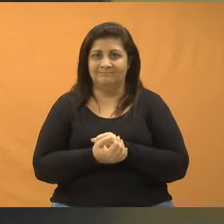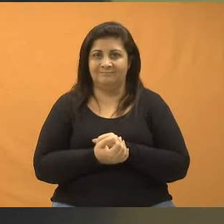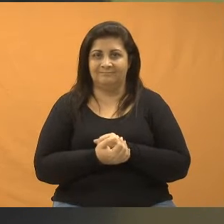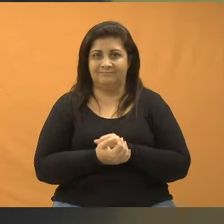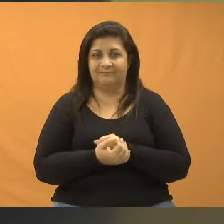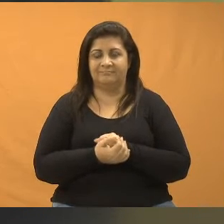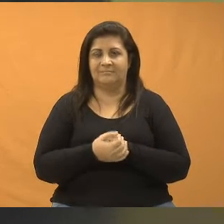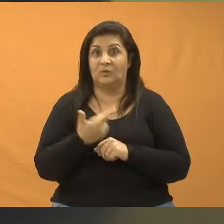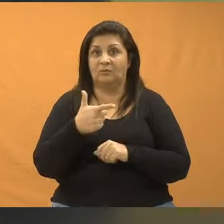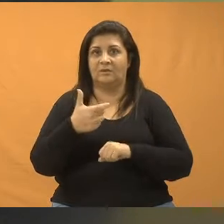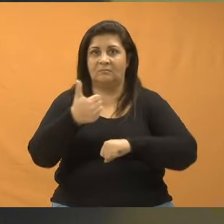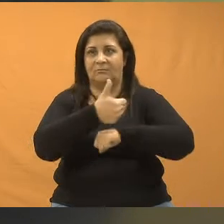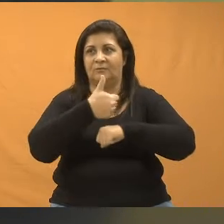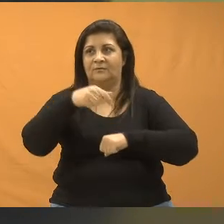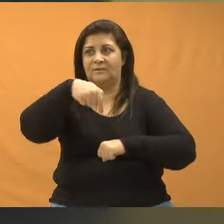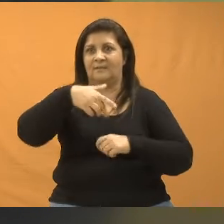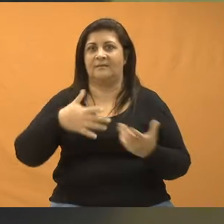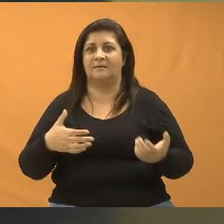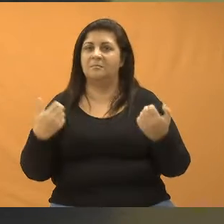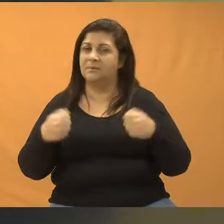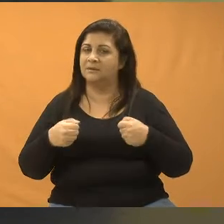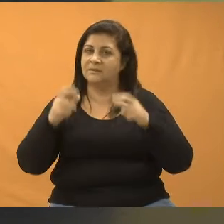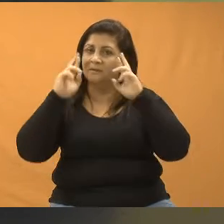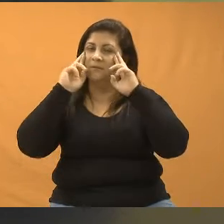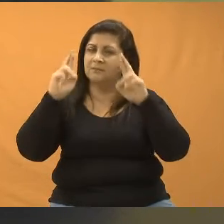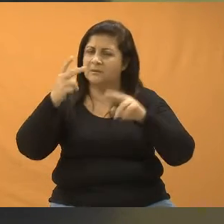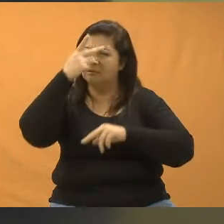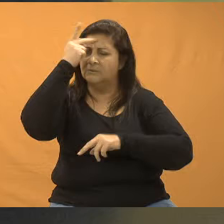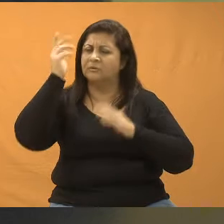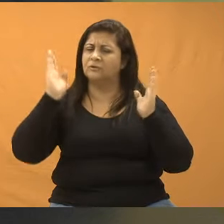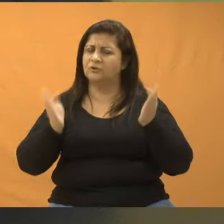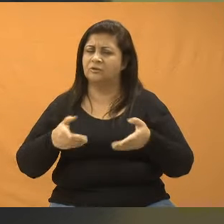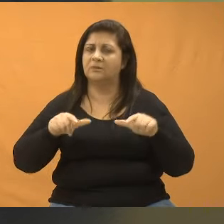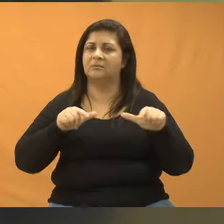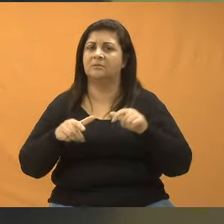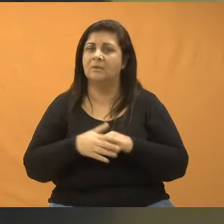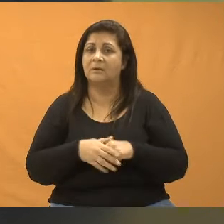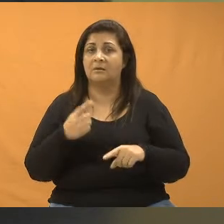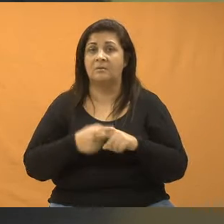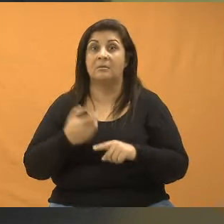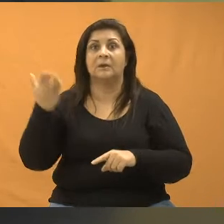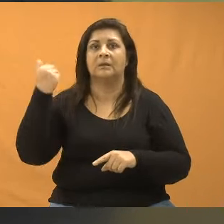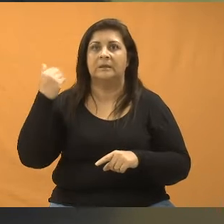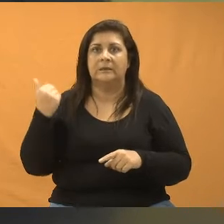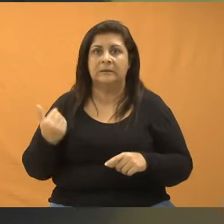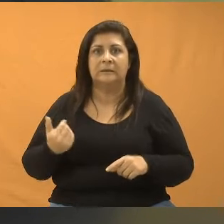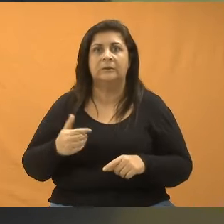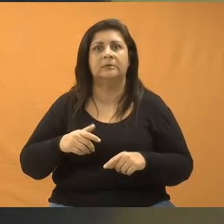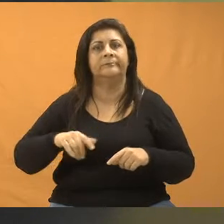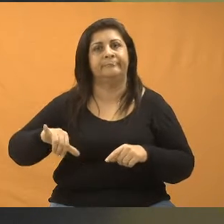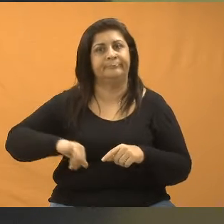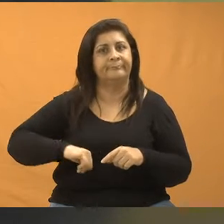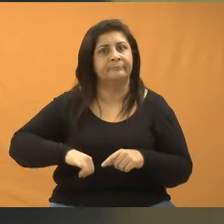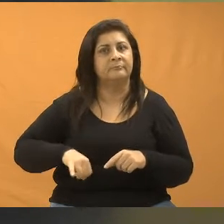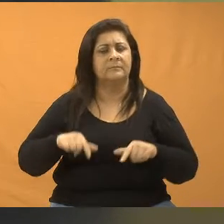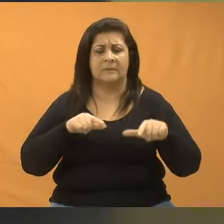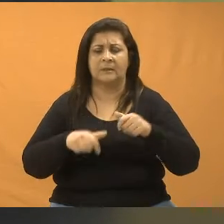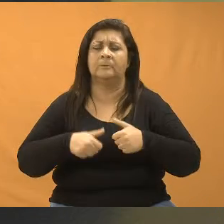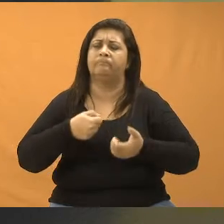pessoas qualificadas no município e tem que se respeitar essas pessoas que, em momentos de intervenção, em momentos de